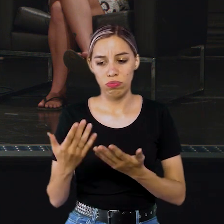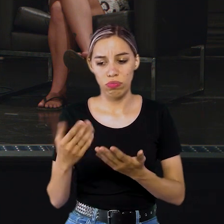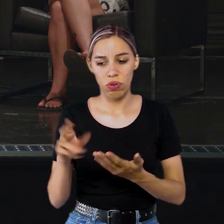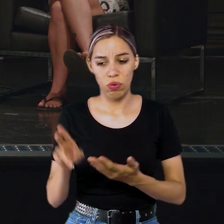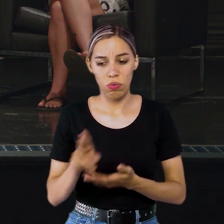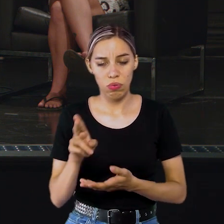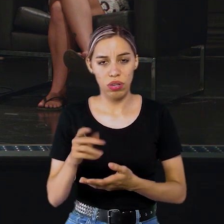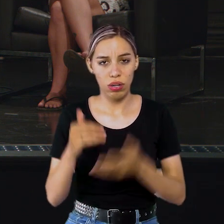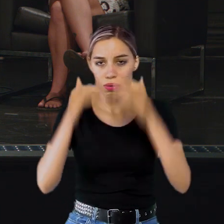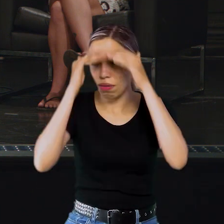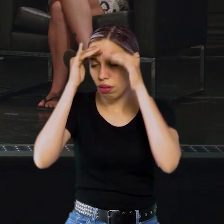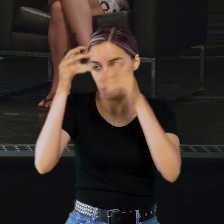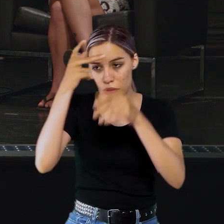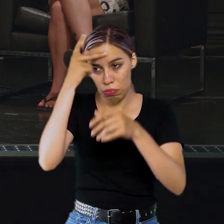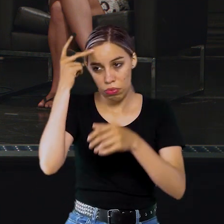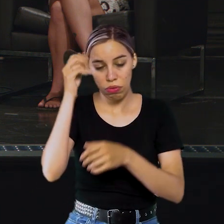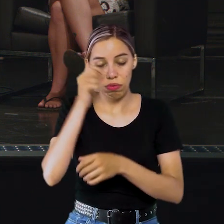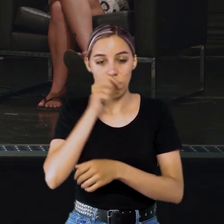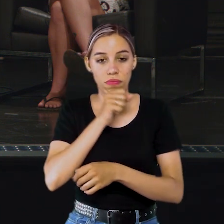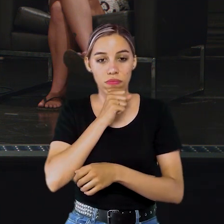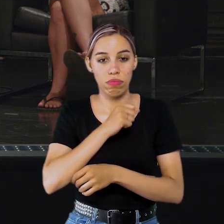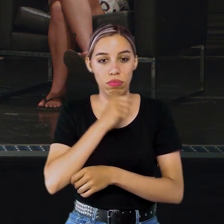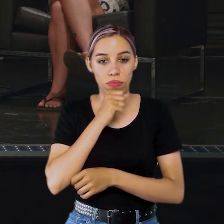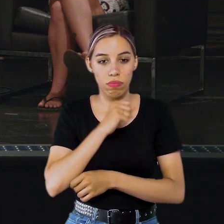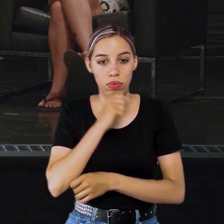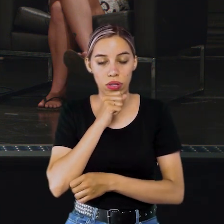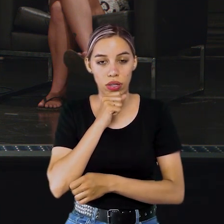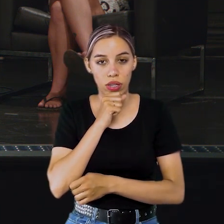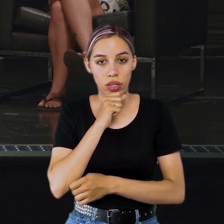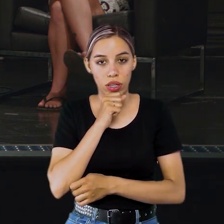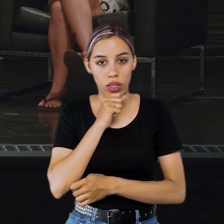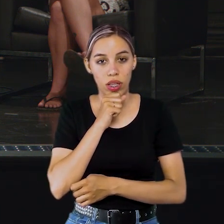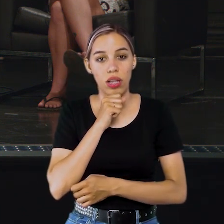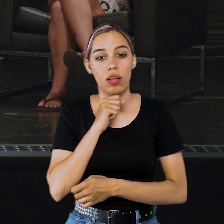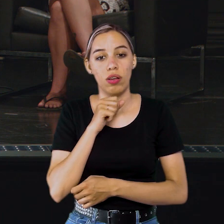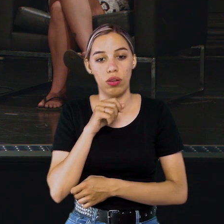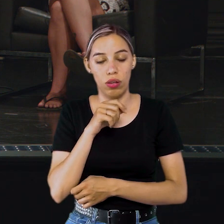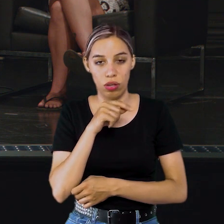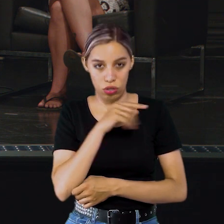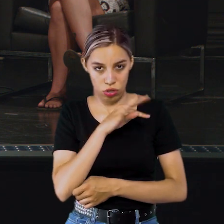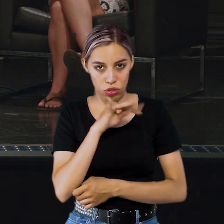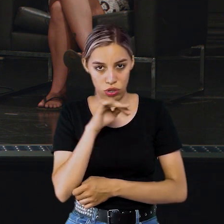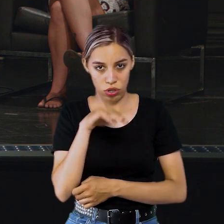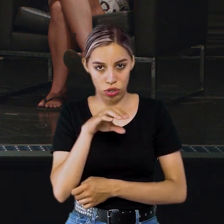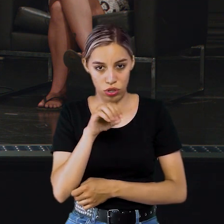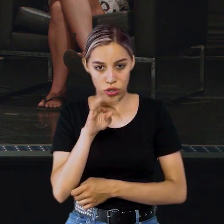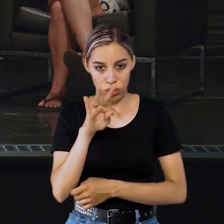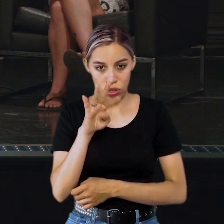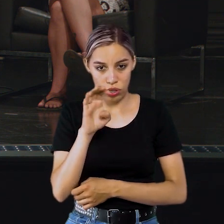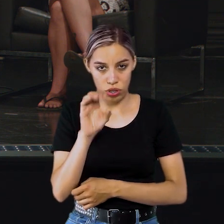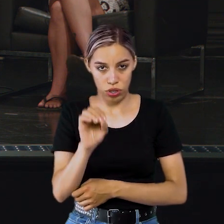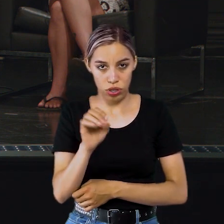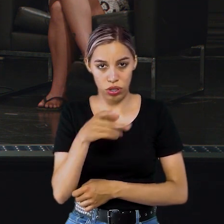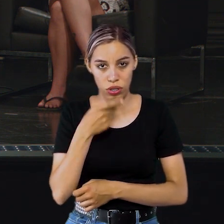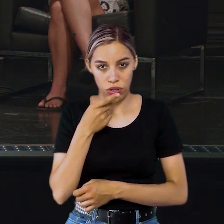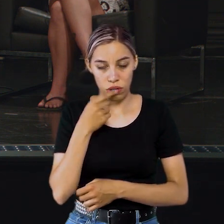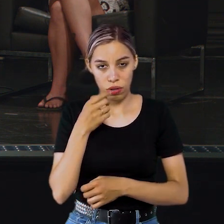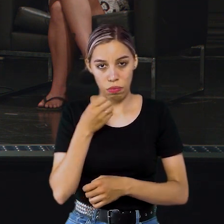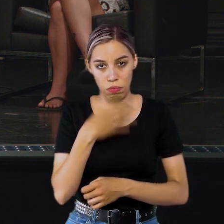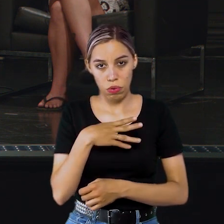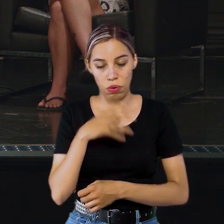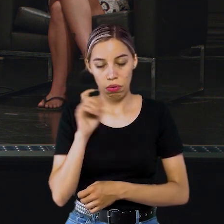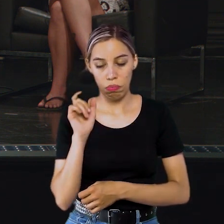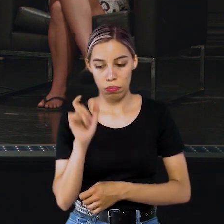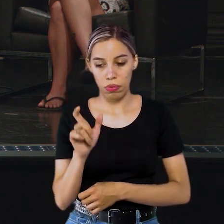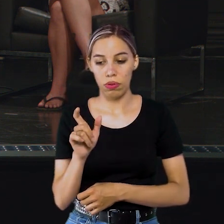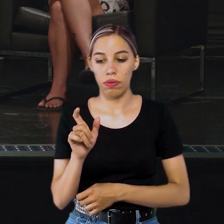os mais velhos, né? O Timóteo falou da questão da boa e bela palavra. Eu acredito que há muito